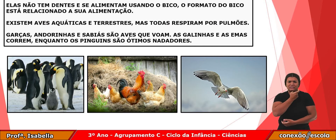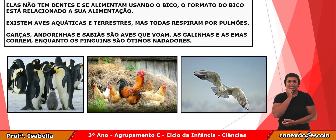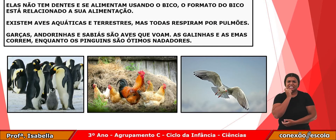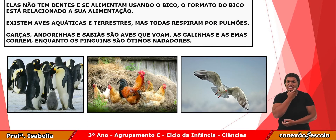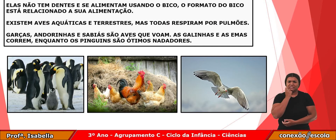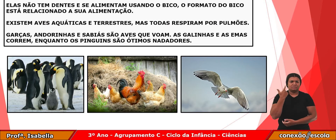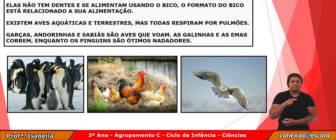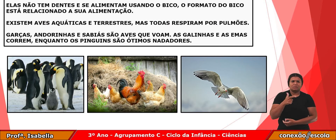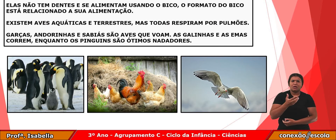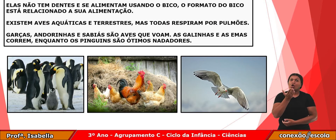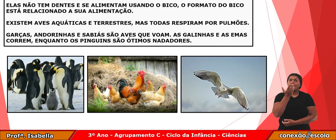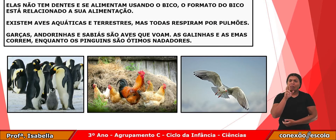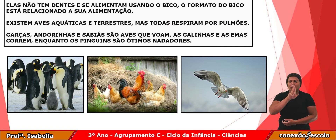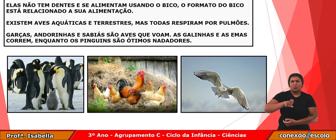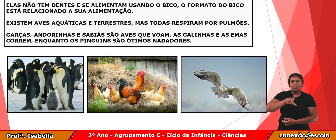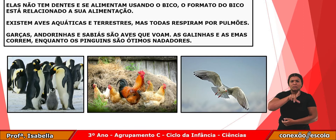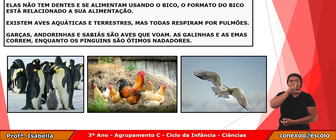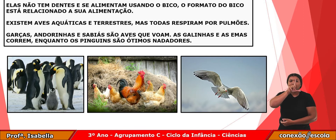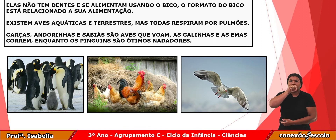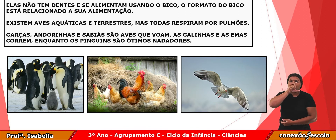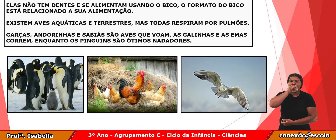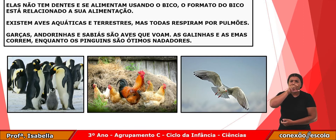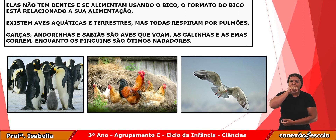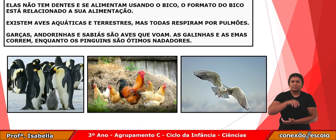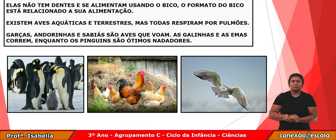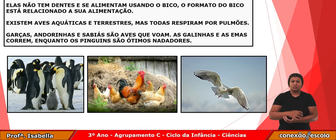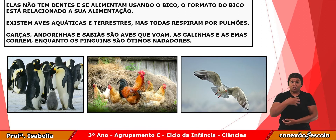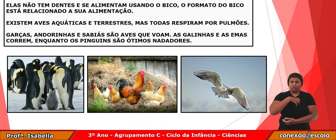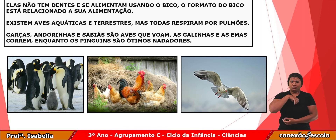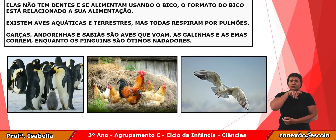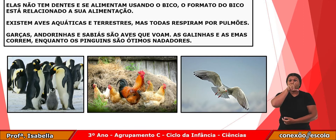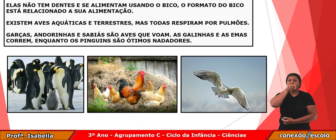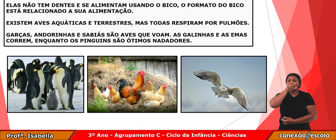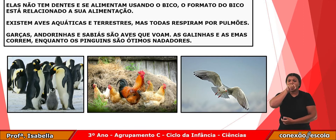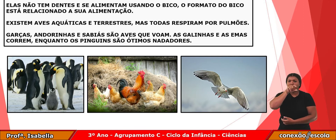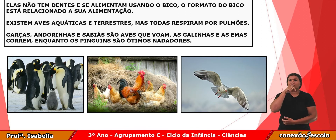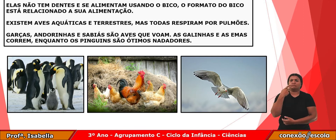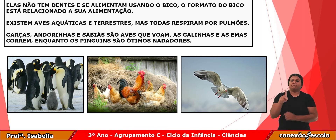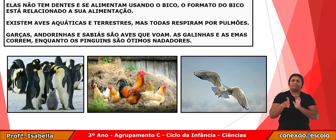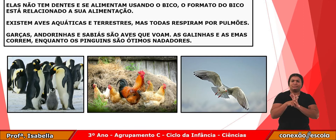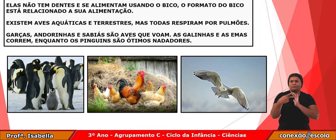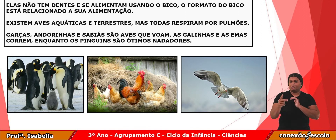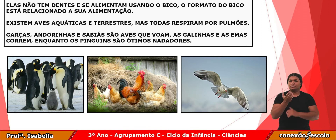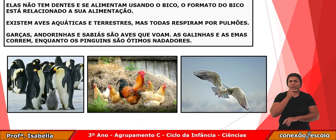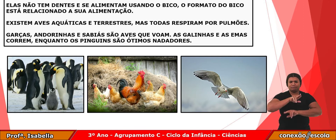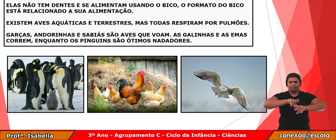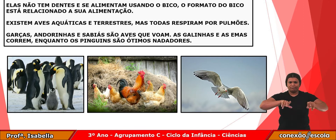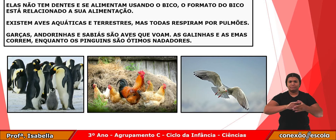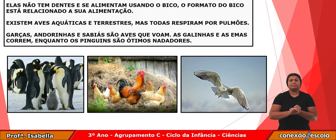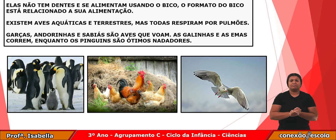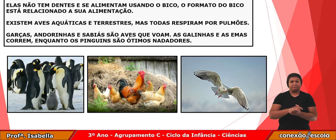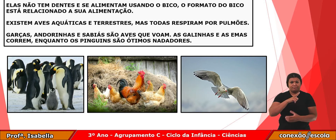o bico. O formato do bico está relacionado à sua alimentação. Existem